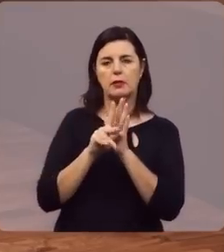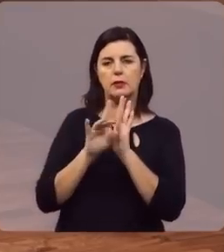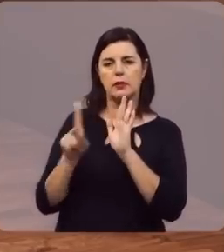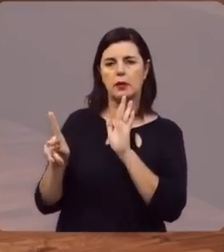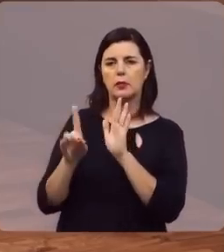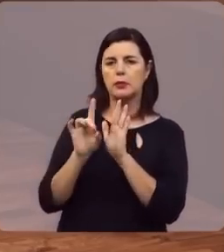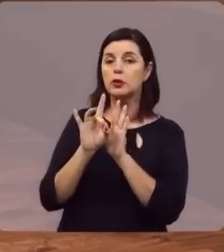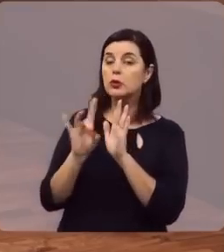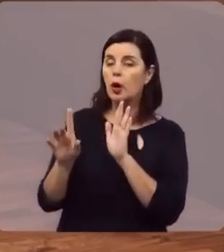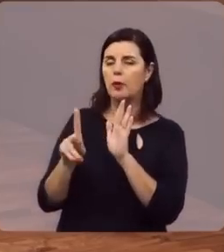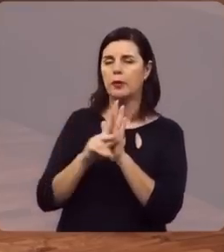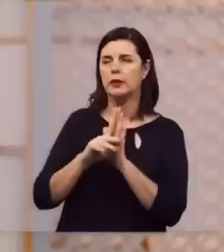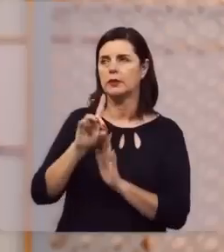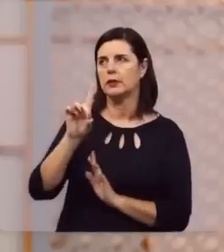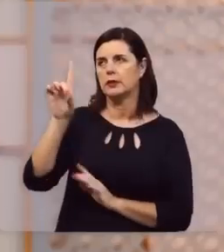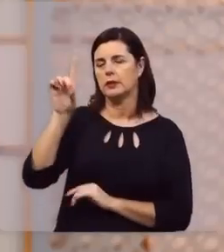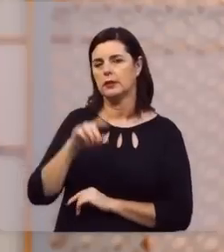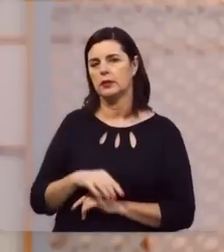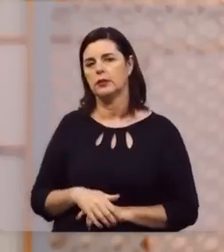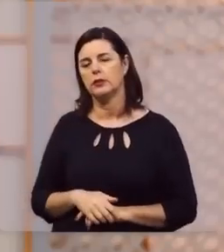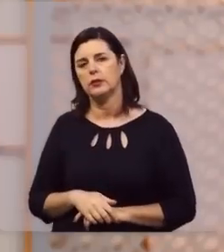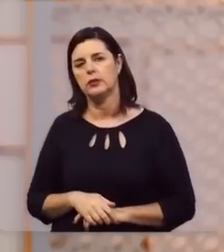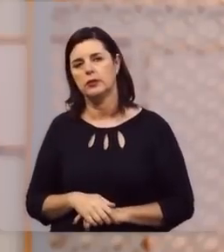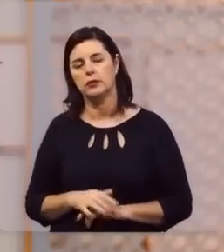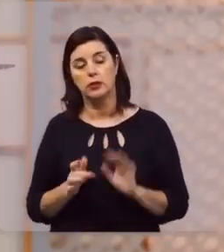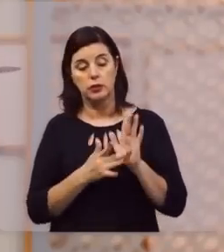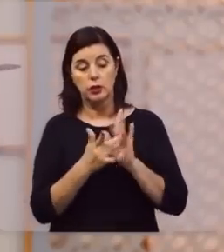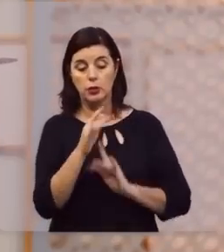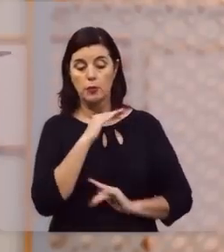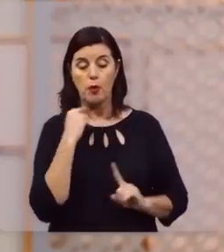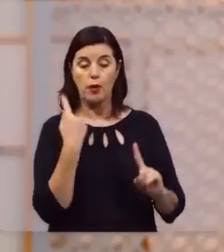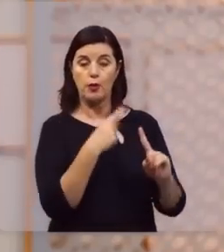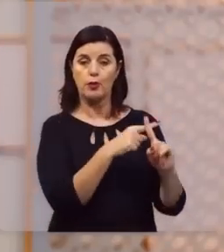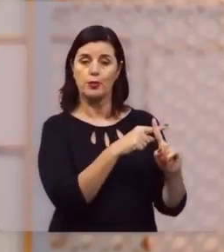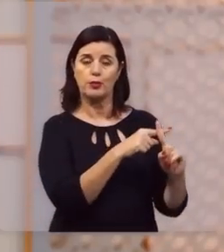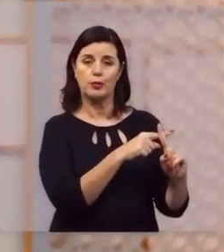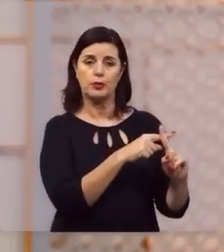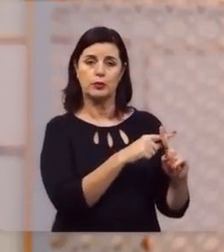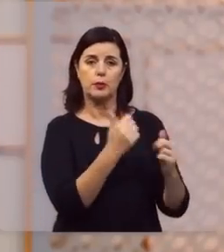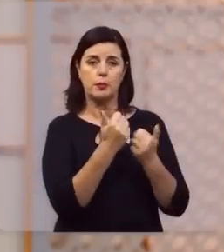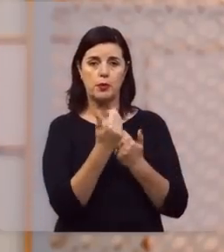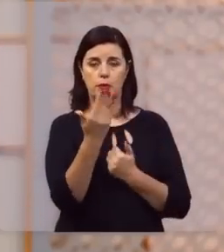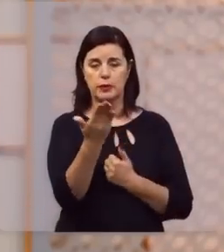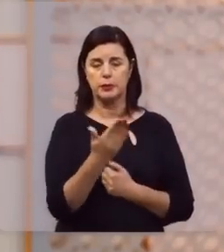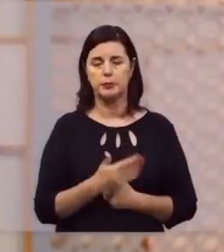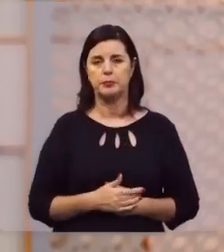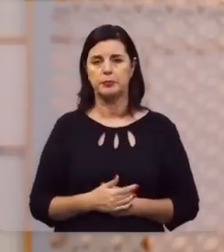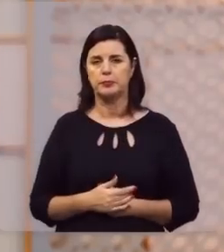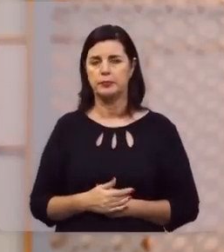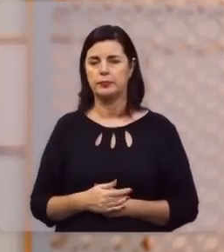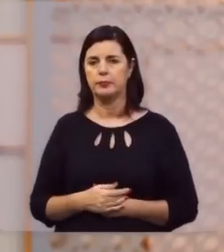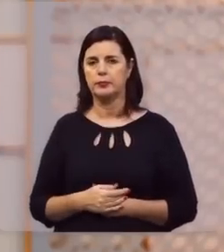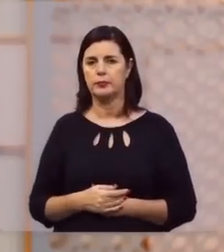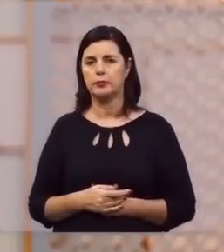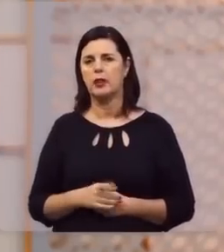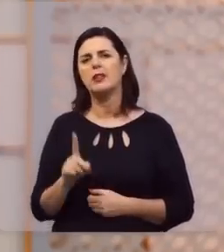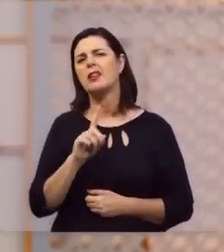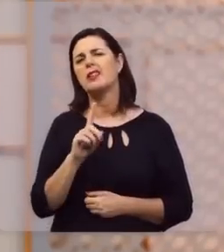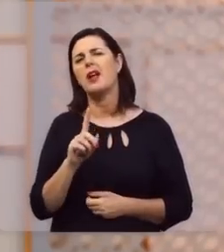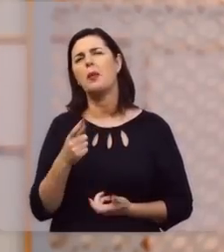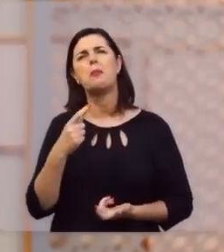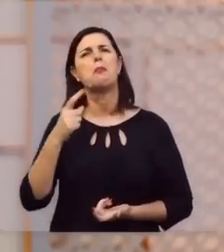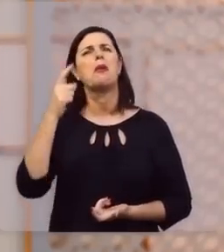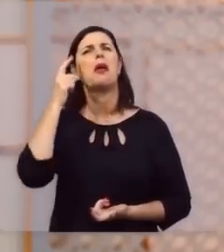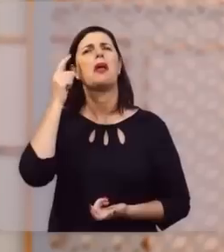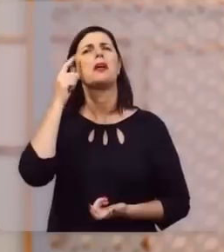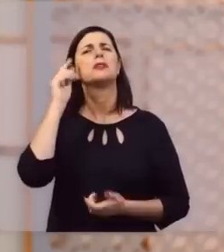exclusivas de Deus e ele morreu naquela cruz por você e eu